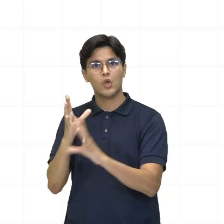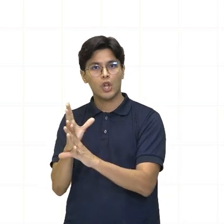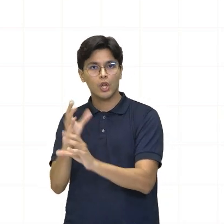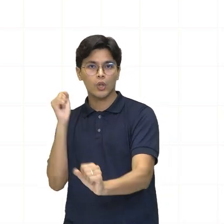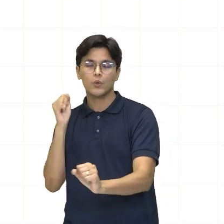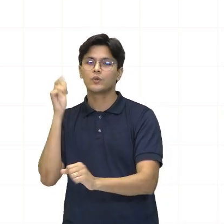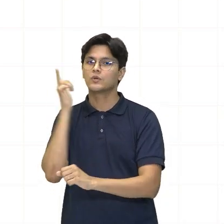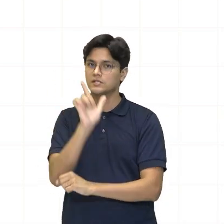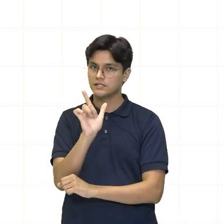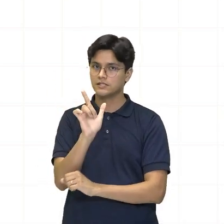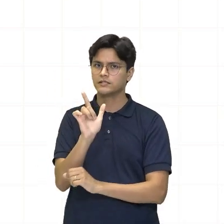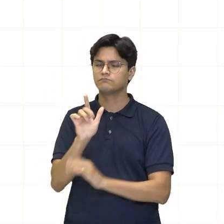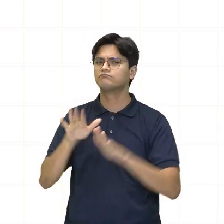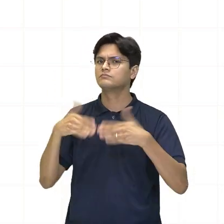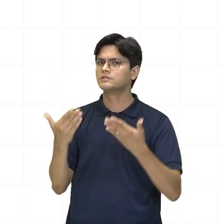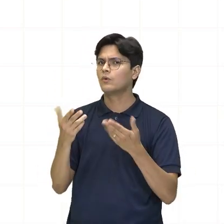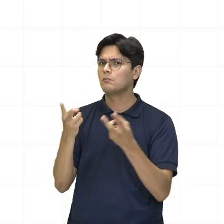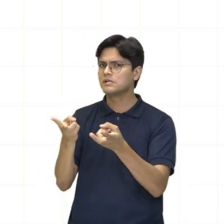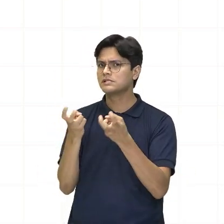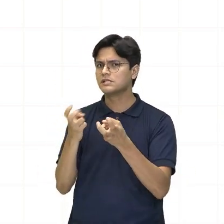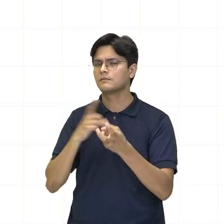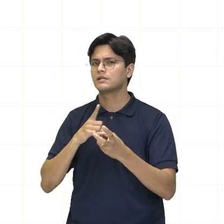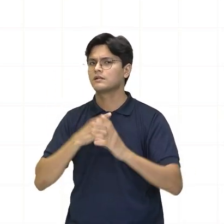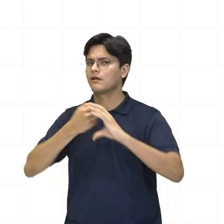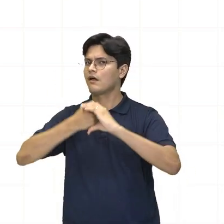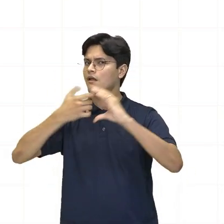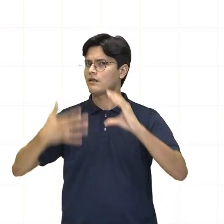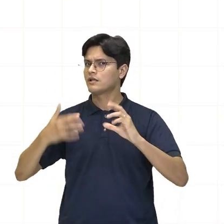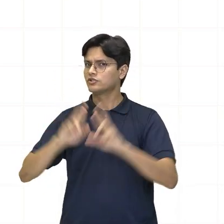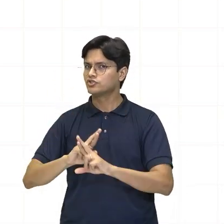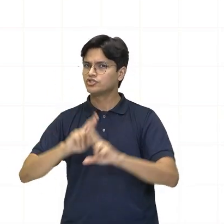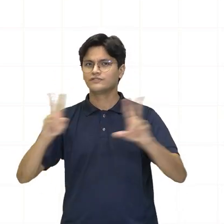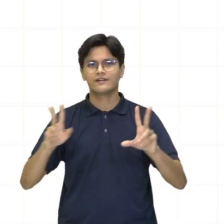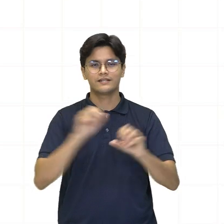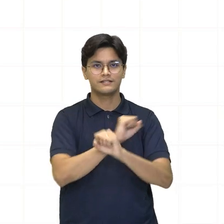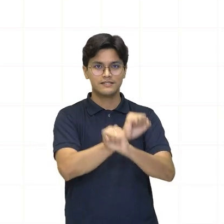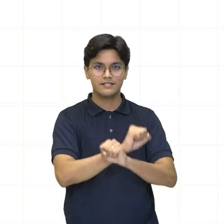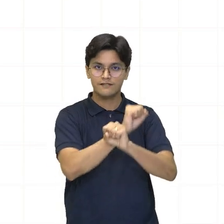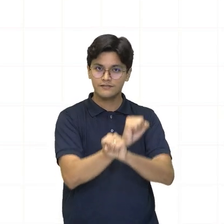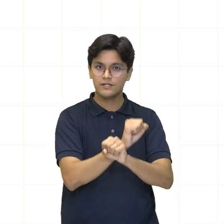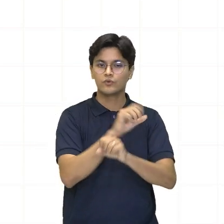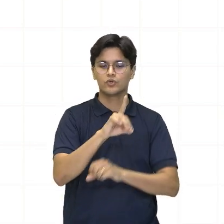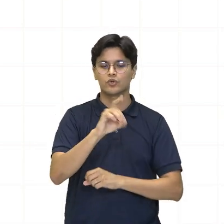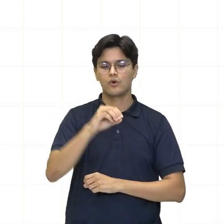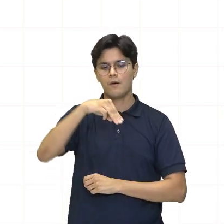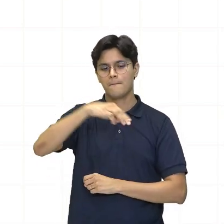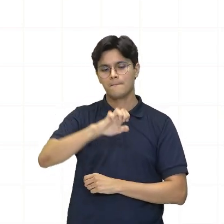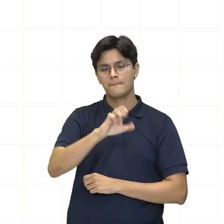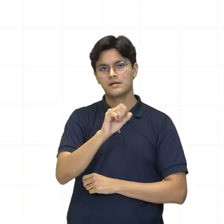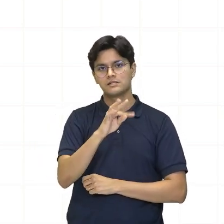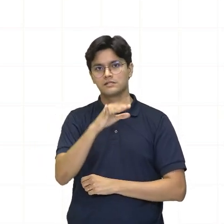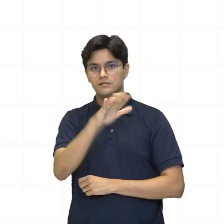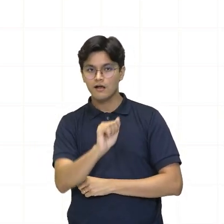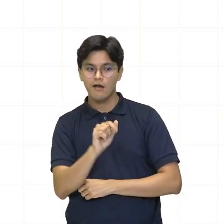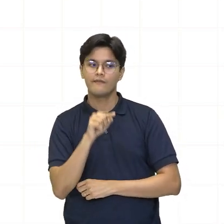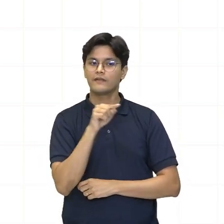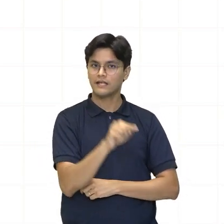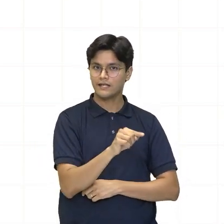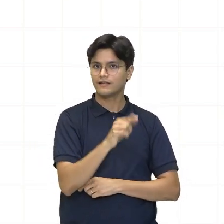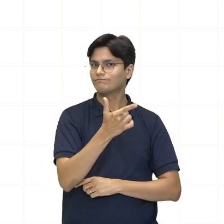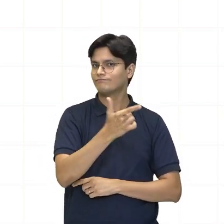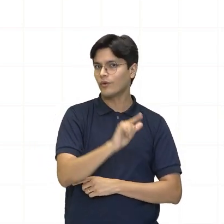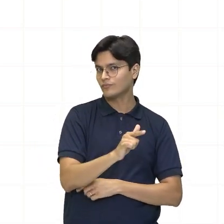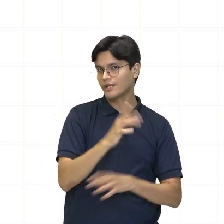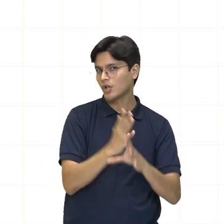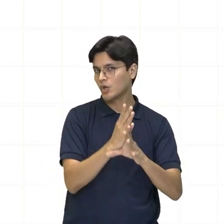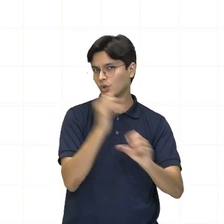em relação à escravização doméstica, em que não havia a aquisição de lucros, né? Não havia aquele